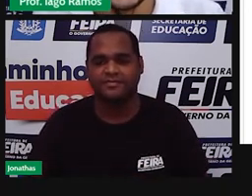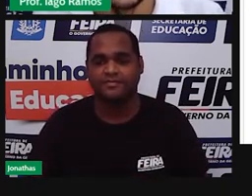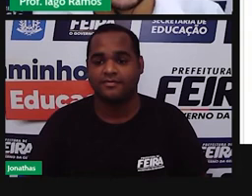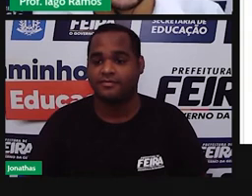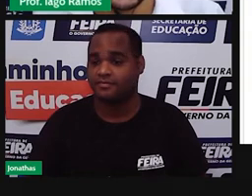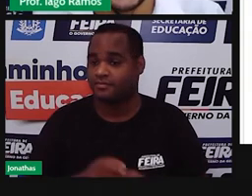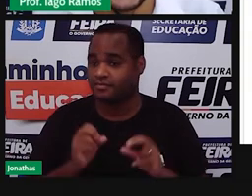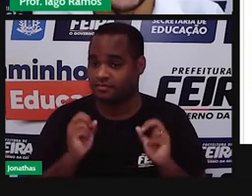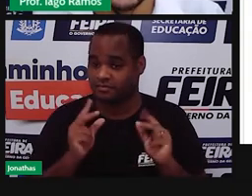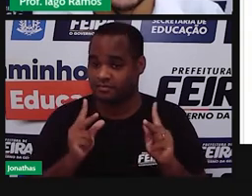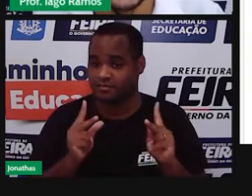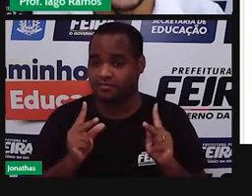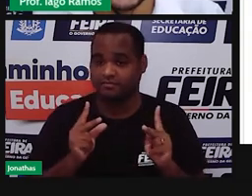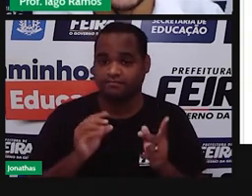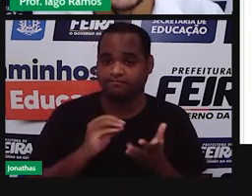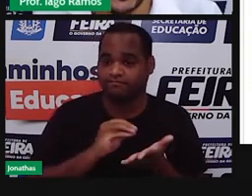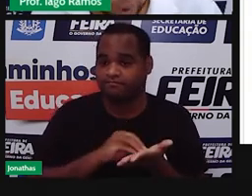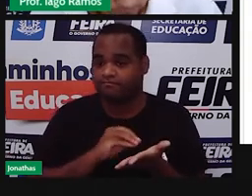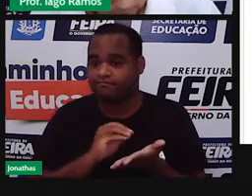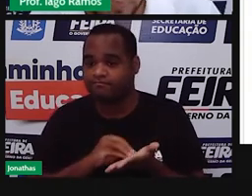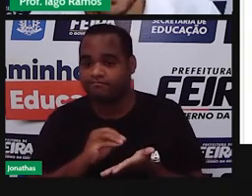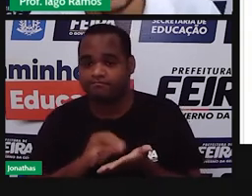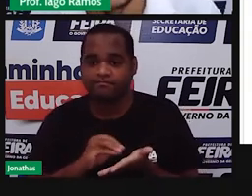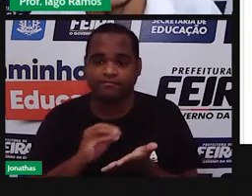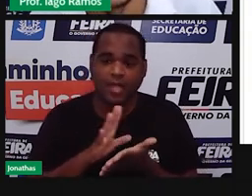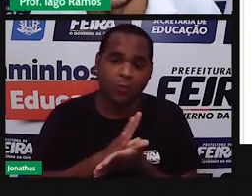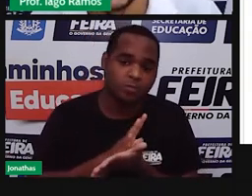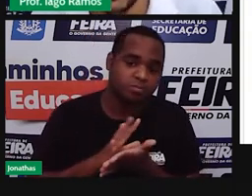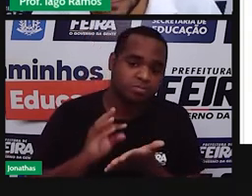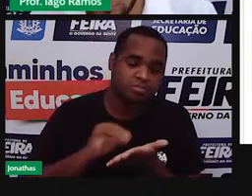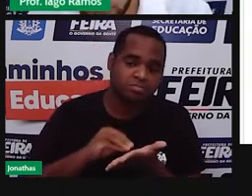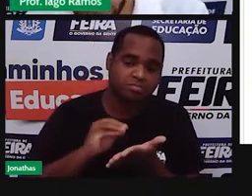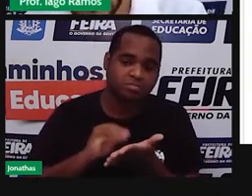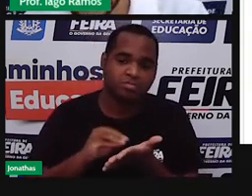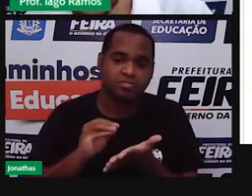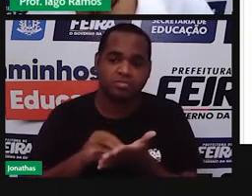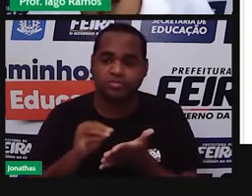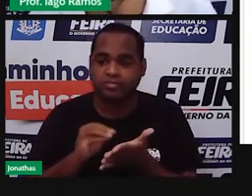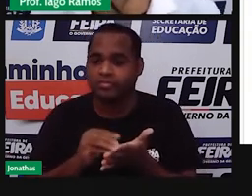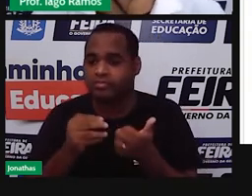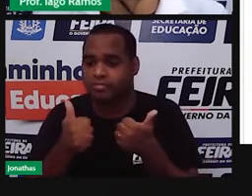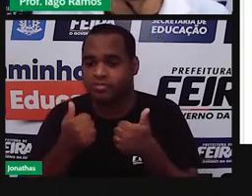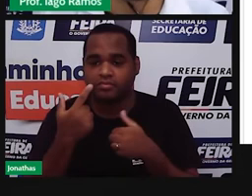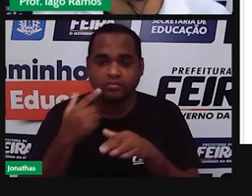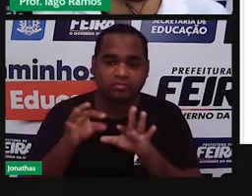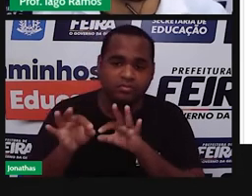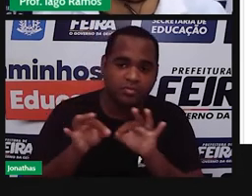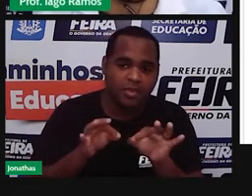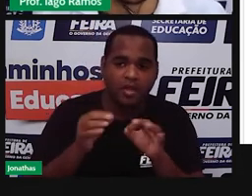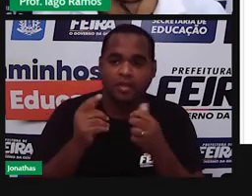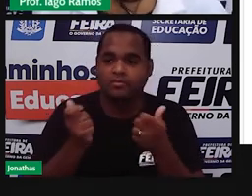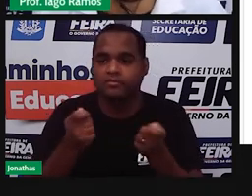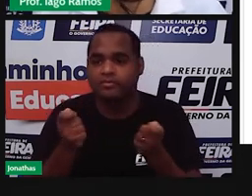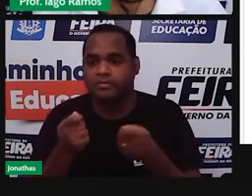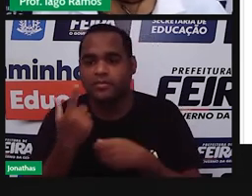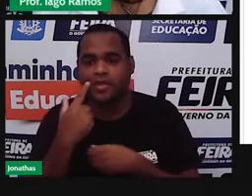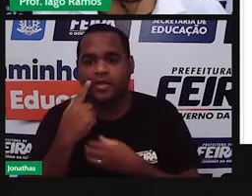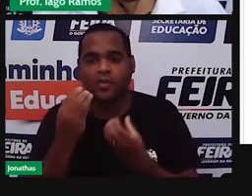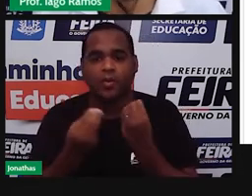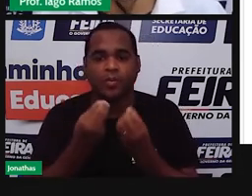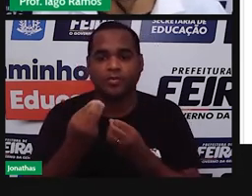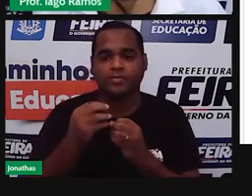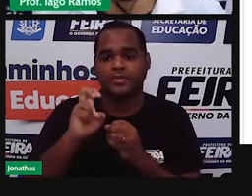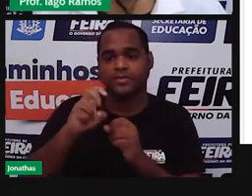Pronto. E faltou aqui um detalhezinho para ficar organizado. Belezinha. Olha lá.